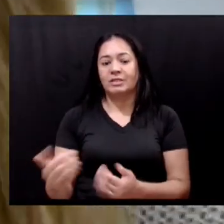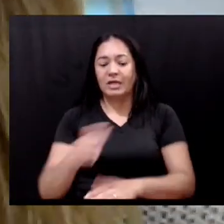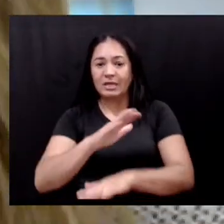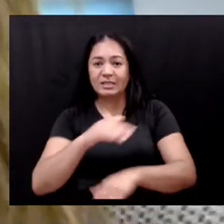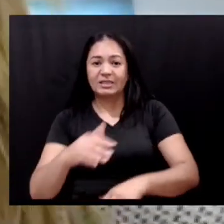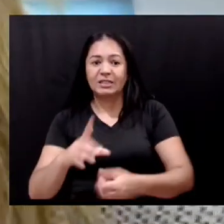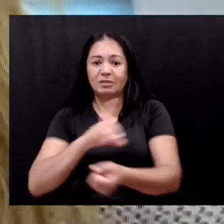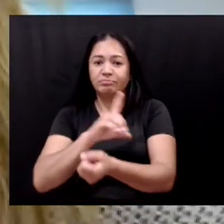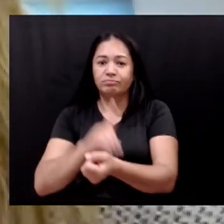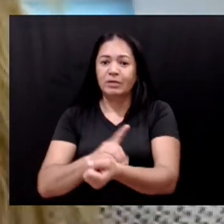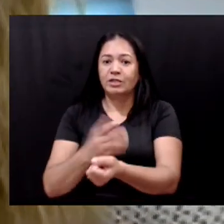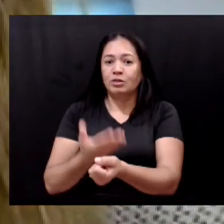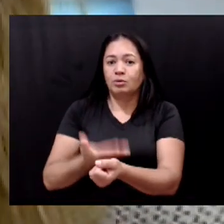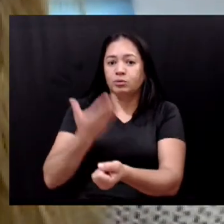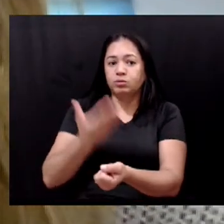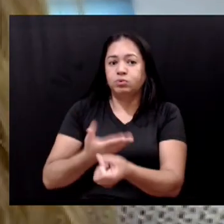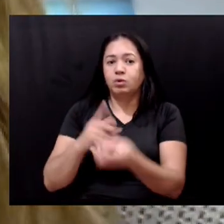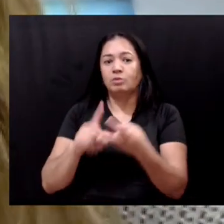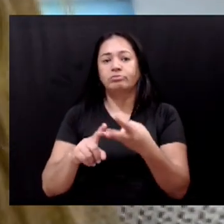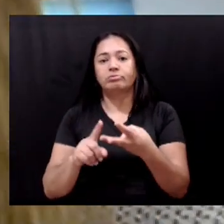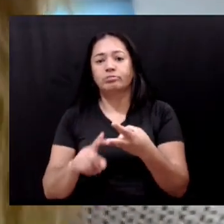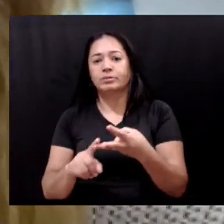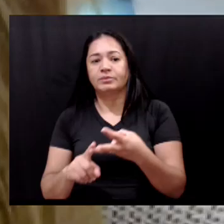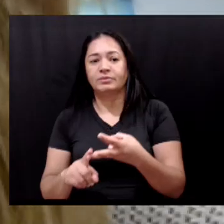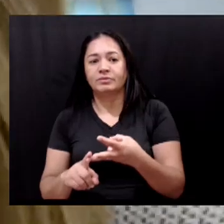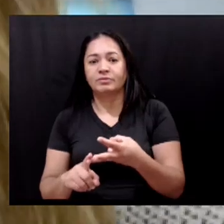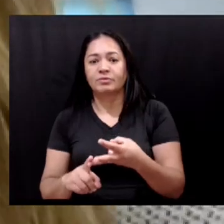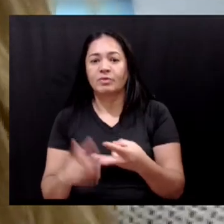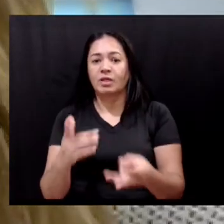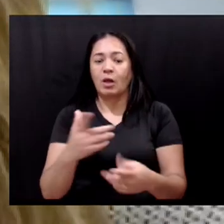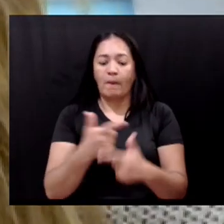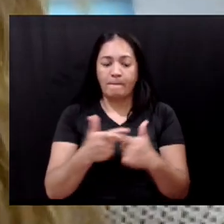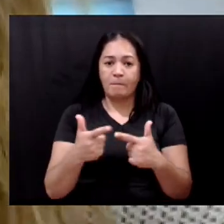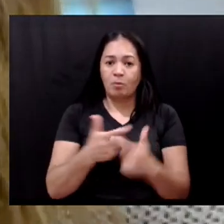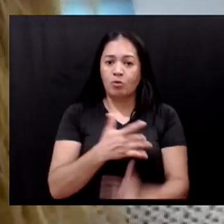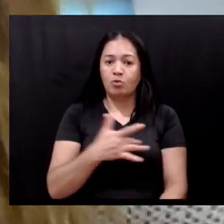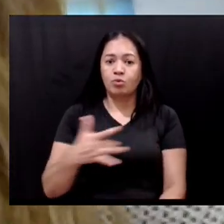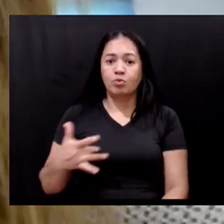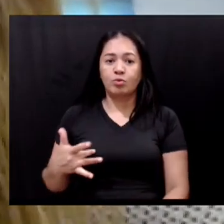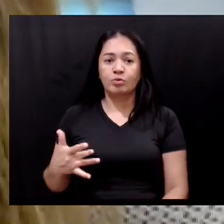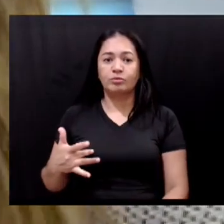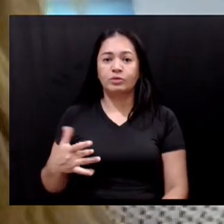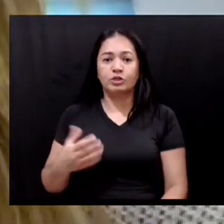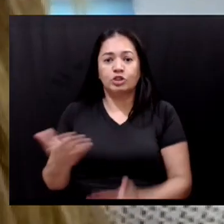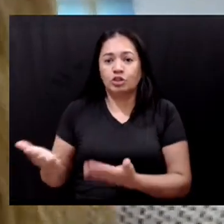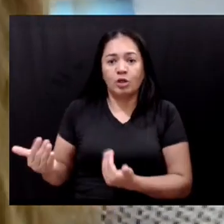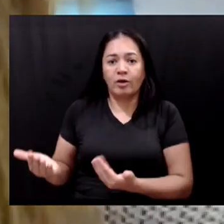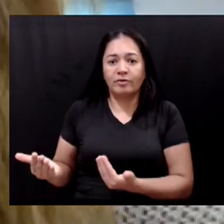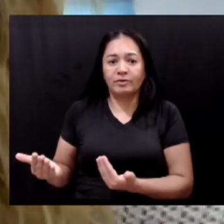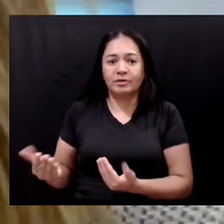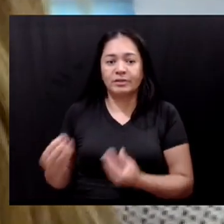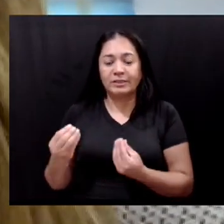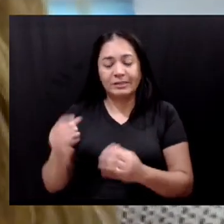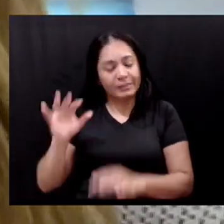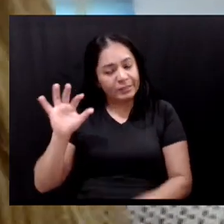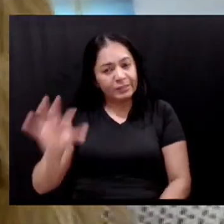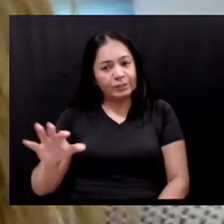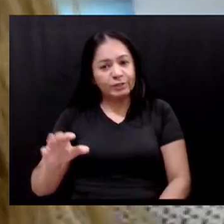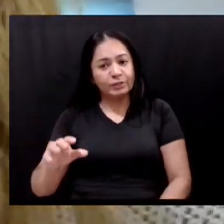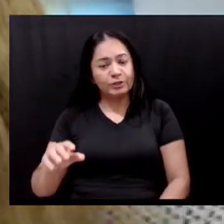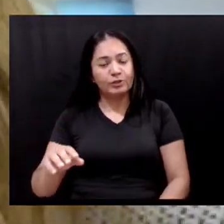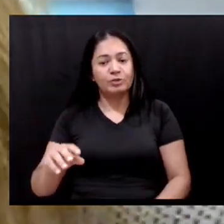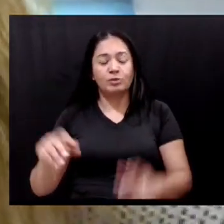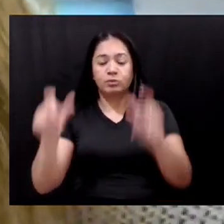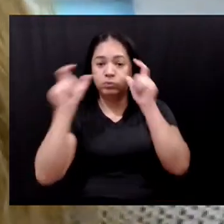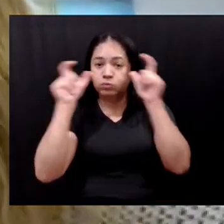né, com problemas de saúde muito novas. Então, isso é um alarme e é gritante. E eu